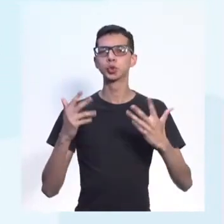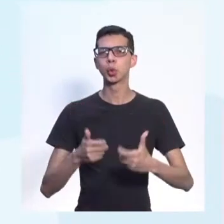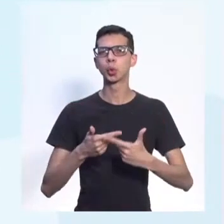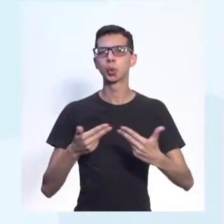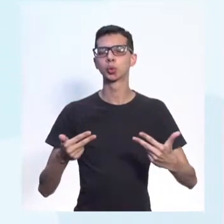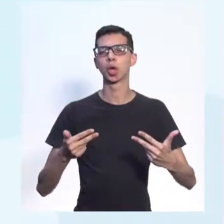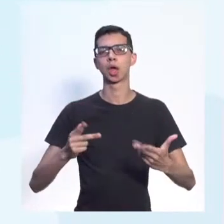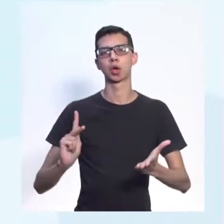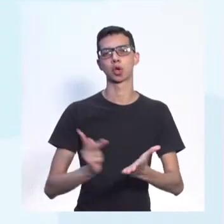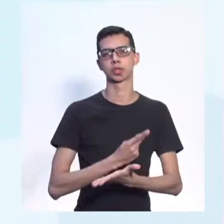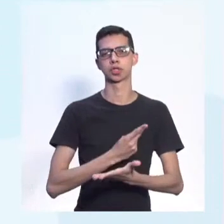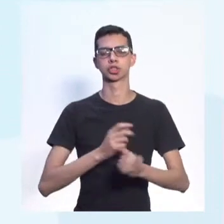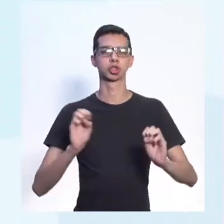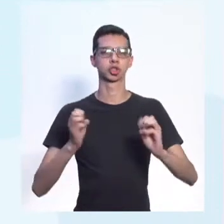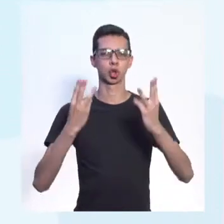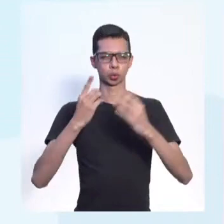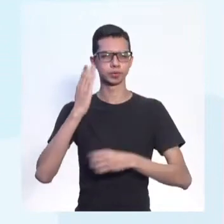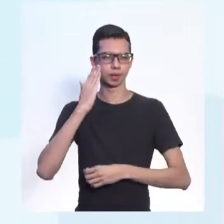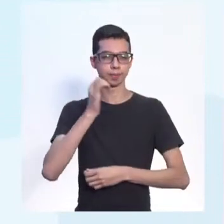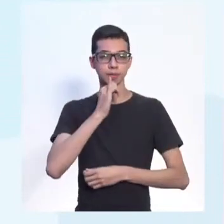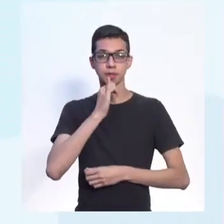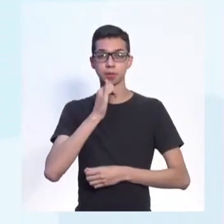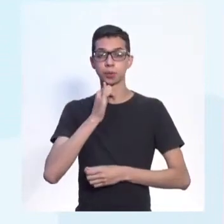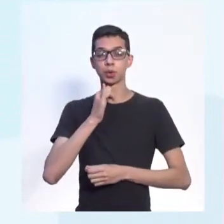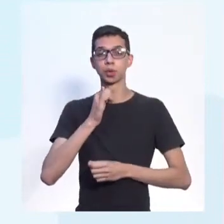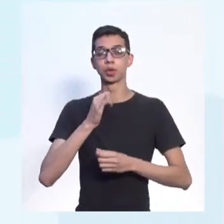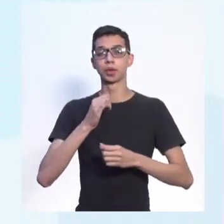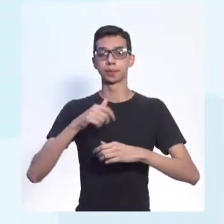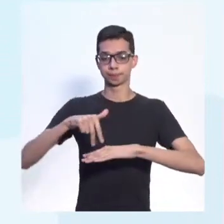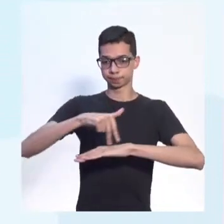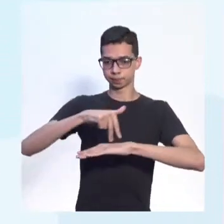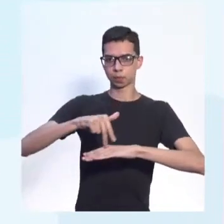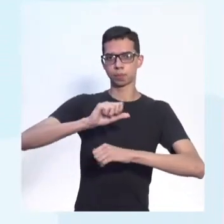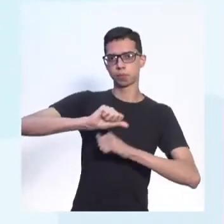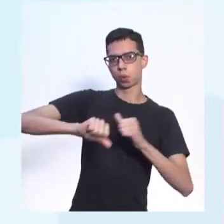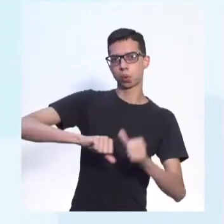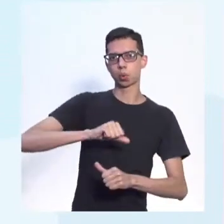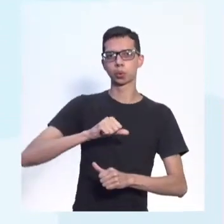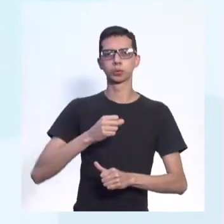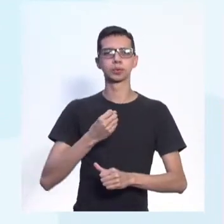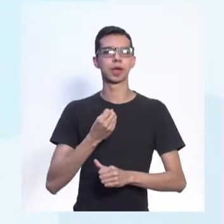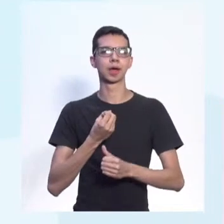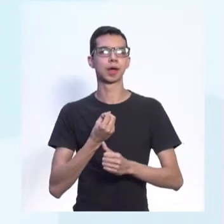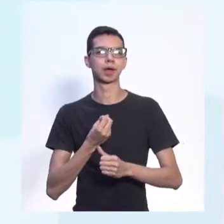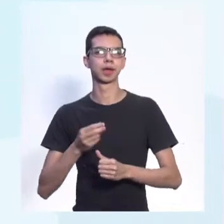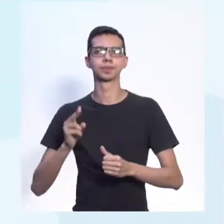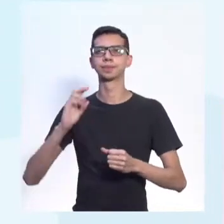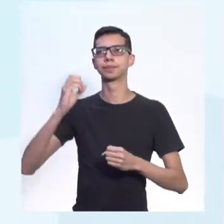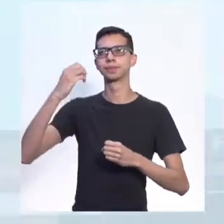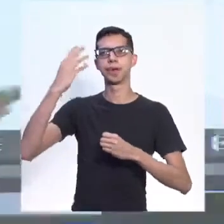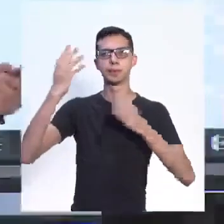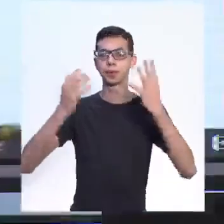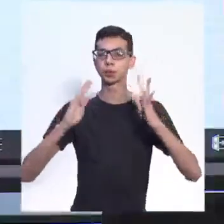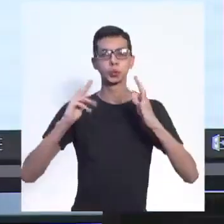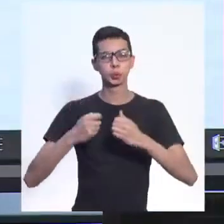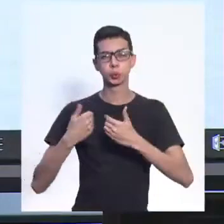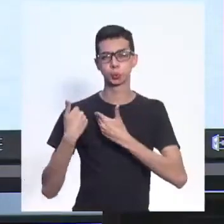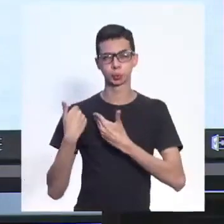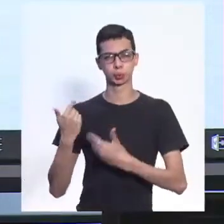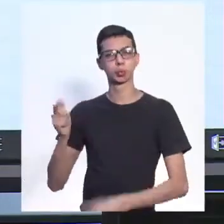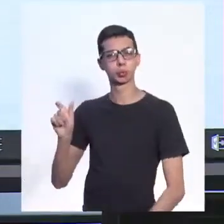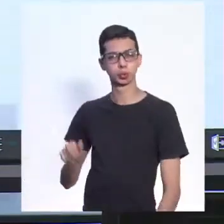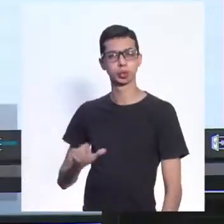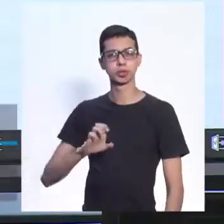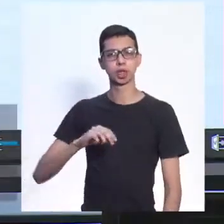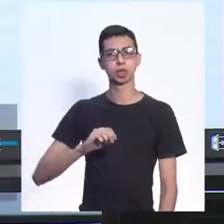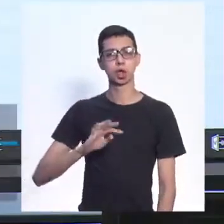show. Pirotecnia, mudança de cenário, enfim. Tudo isso é trabalho da cenotécnica. Então, quando vocês veem chegar, né, atrás de um estádio,